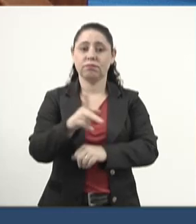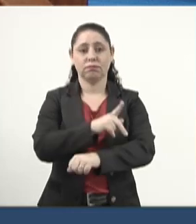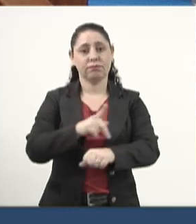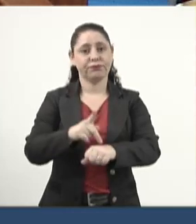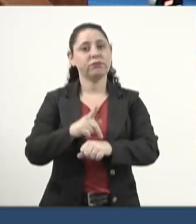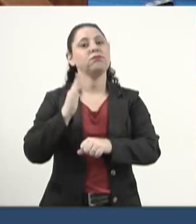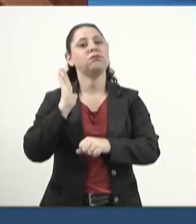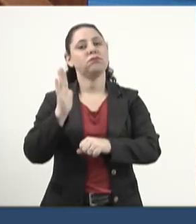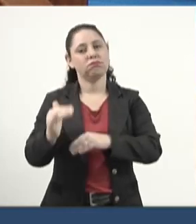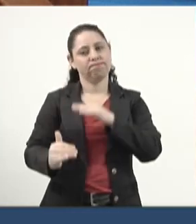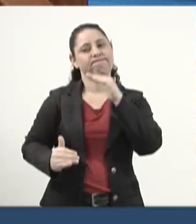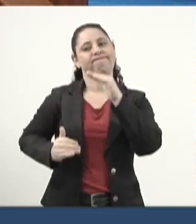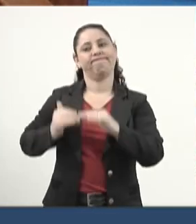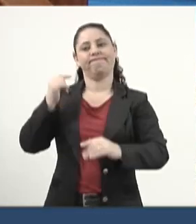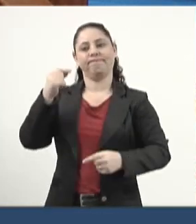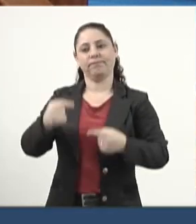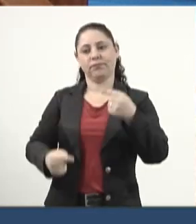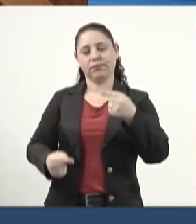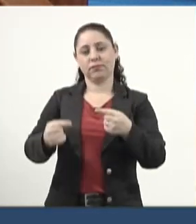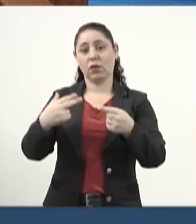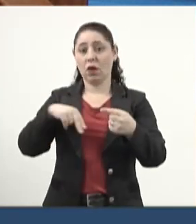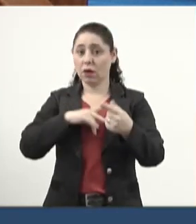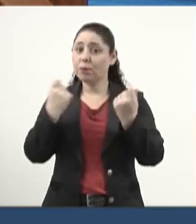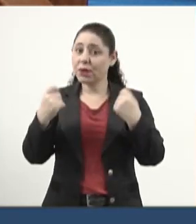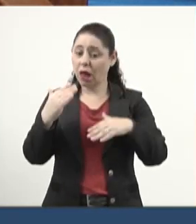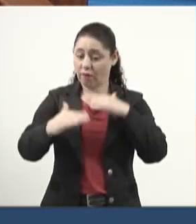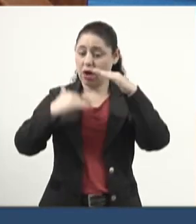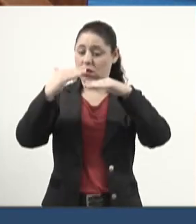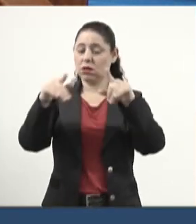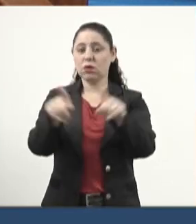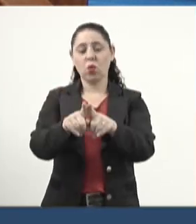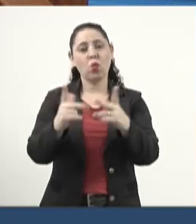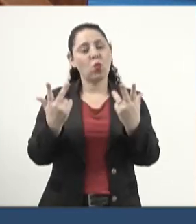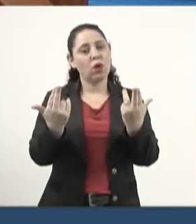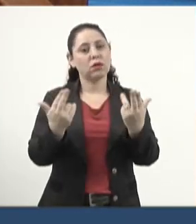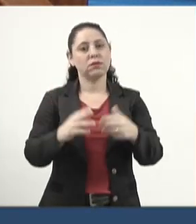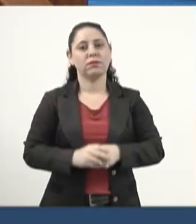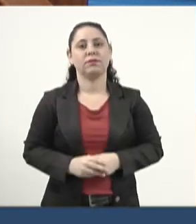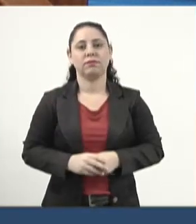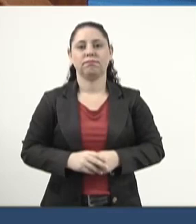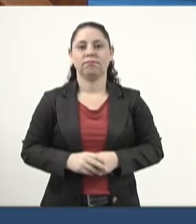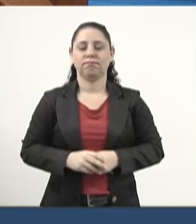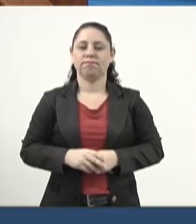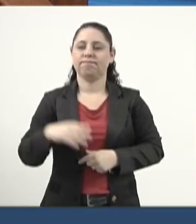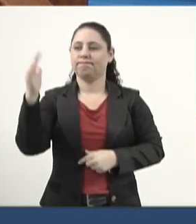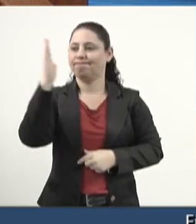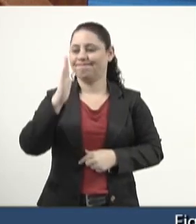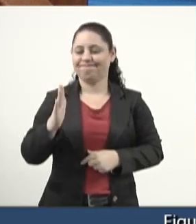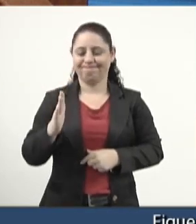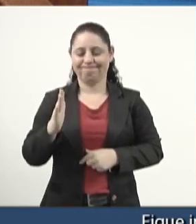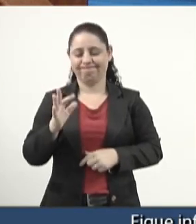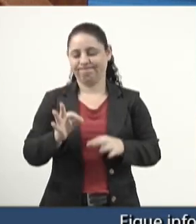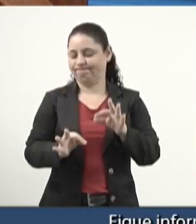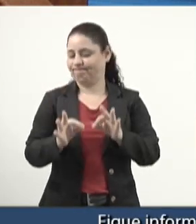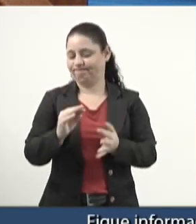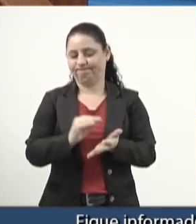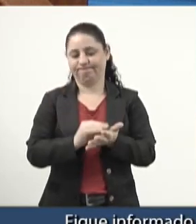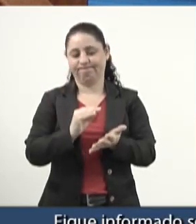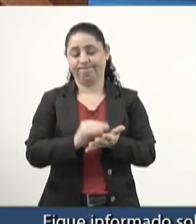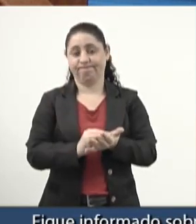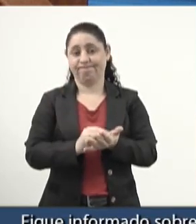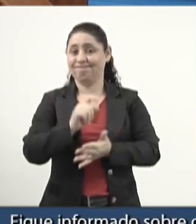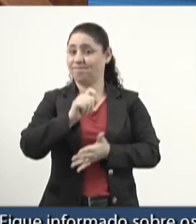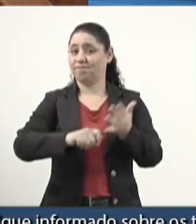já avançaram nesse debate e nós precisamos avançar. No Brasil é uma injustiça muito grande essa questão